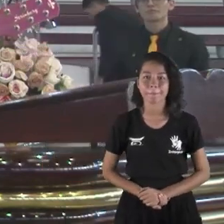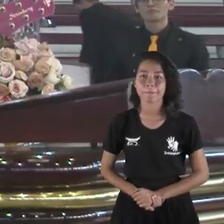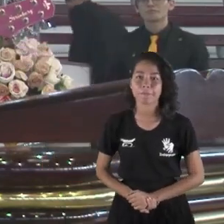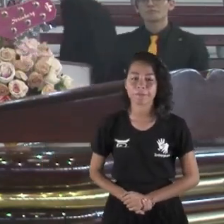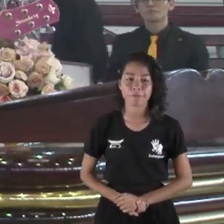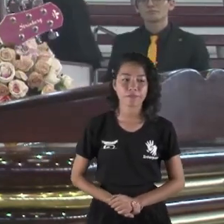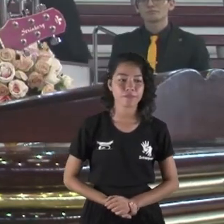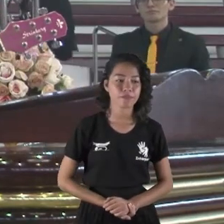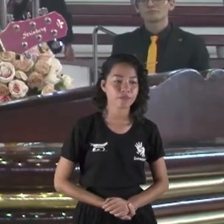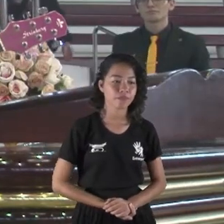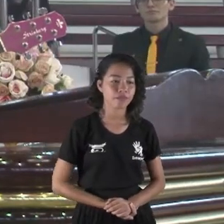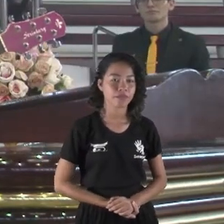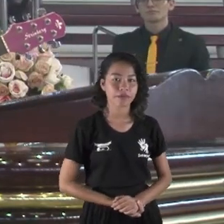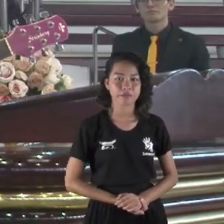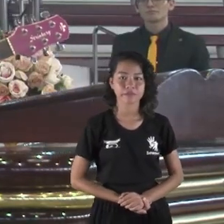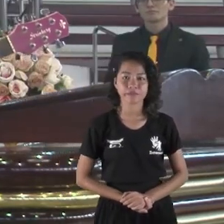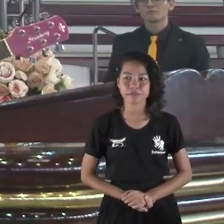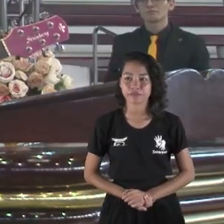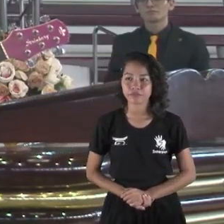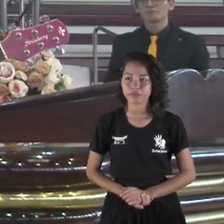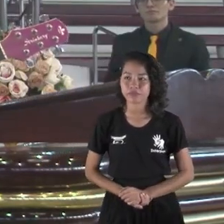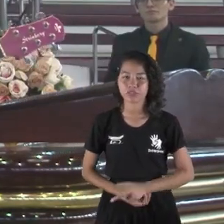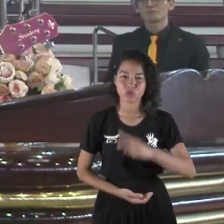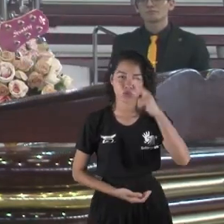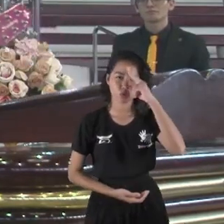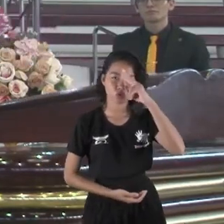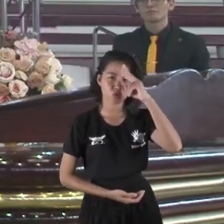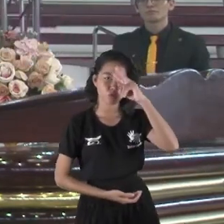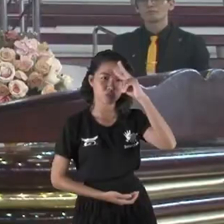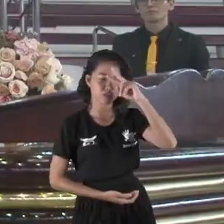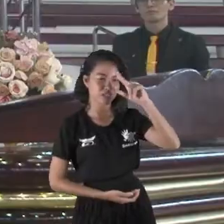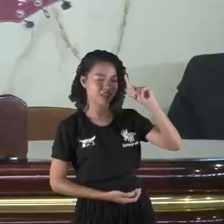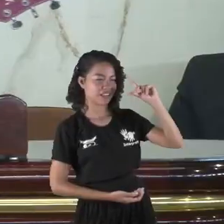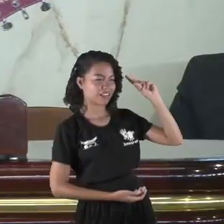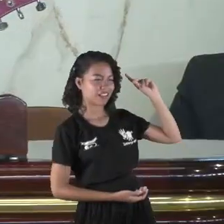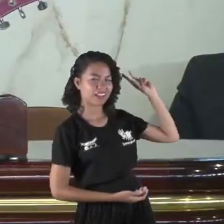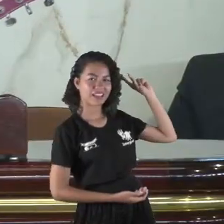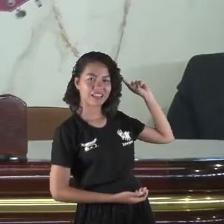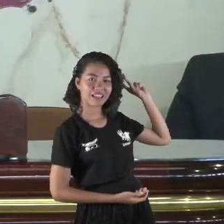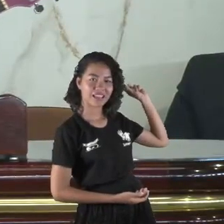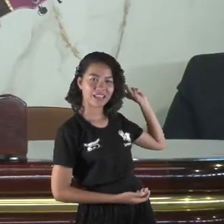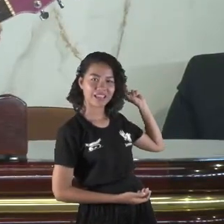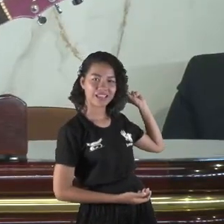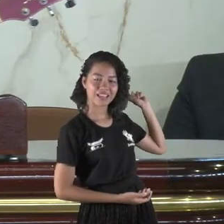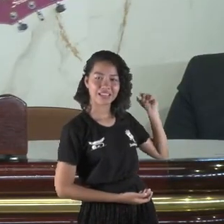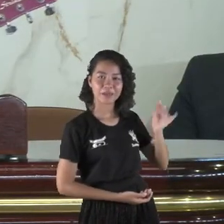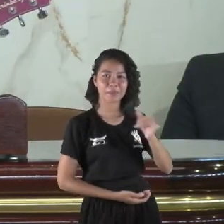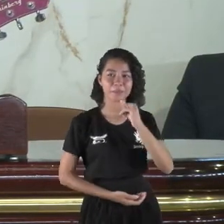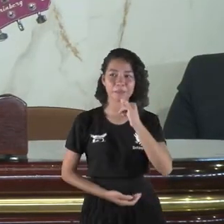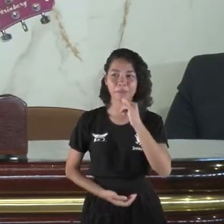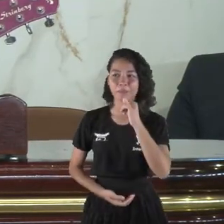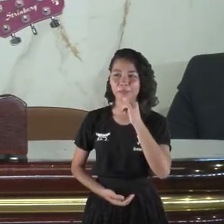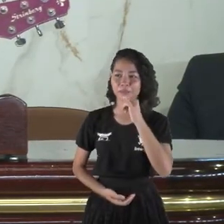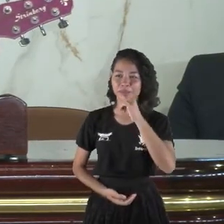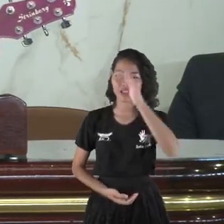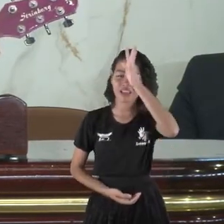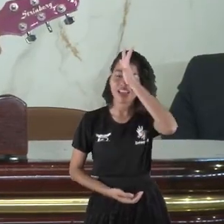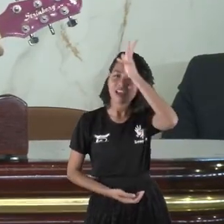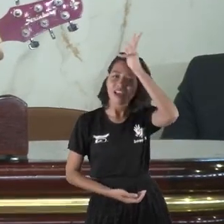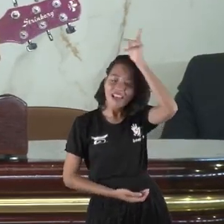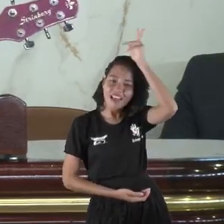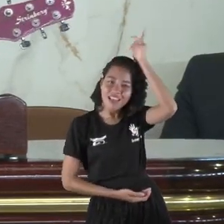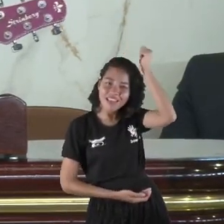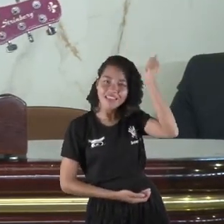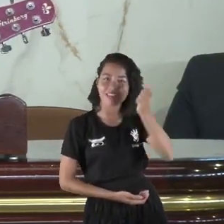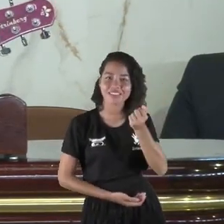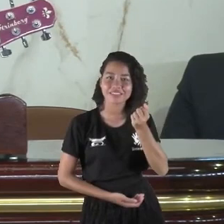É como aquela velha história, Pastor Samuel, da galinha e do porco. A galinha,